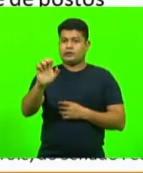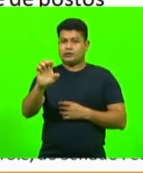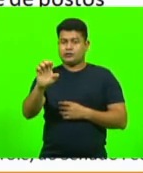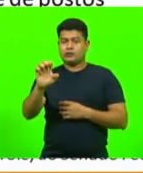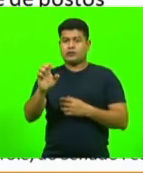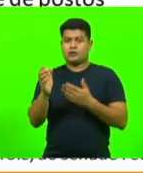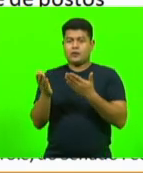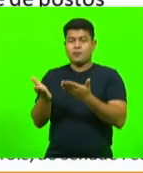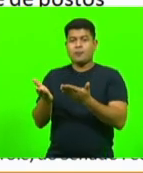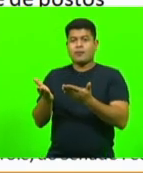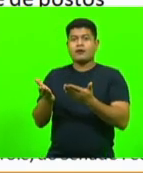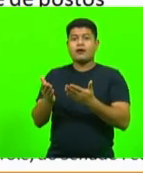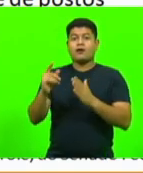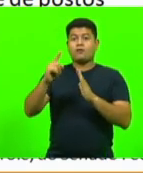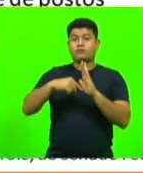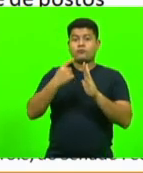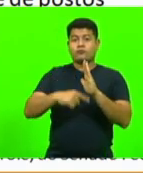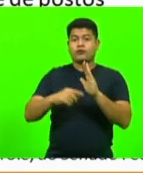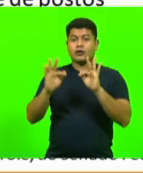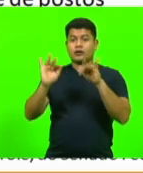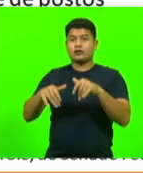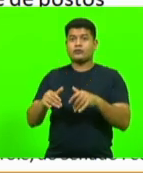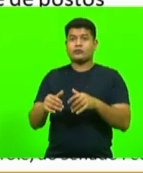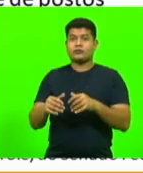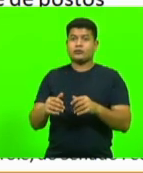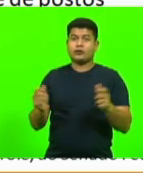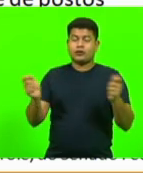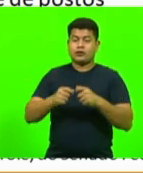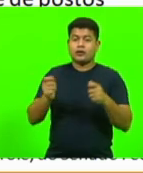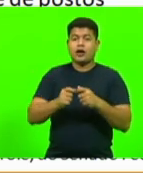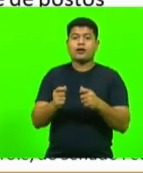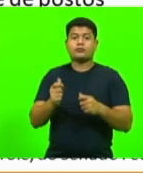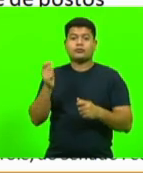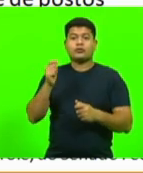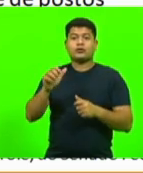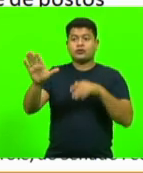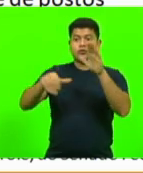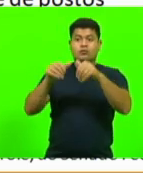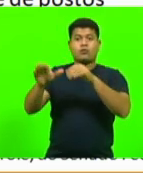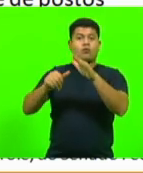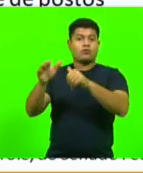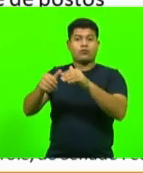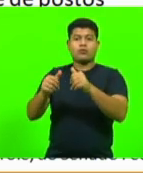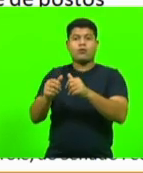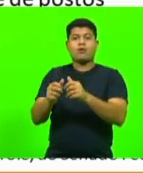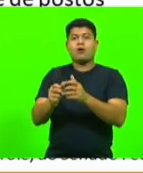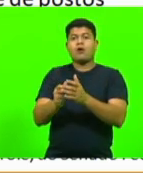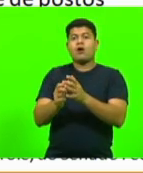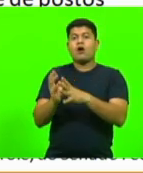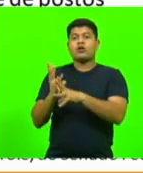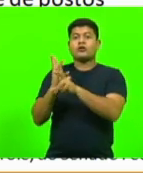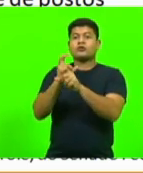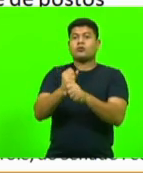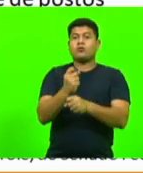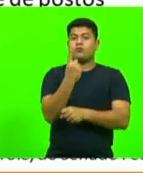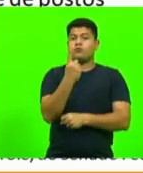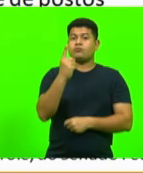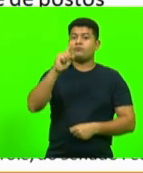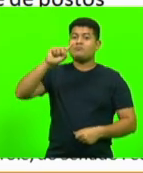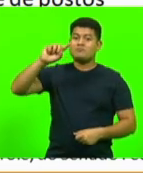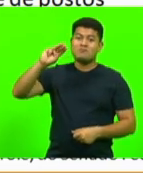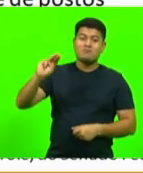a possibilidade de um milhão de cargos sem concurso é um milhão e esses dados